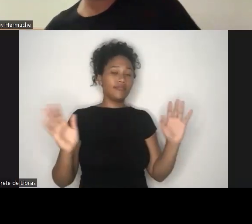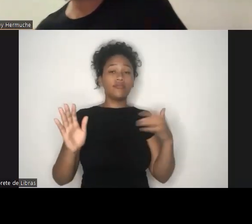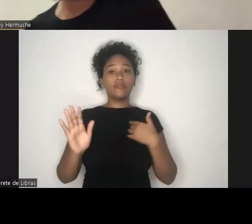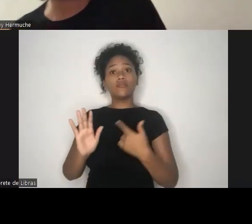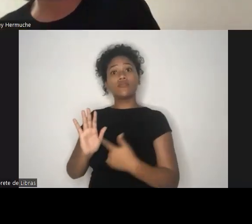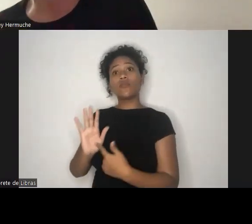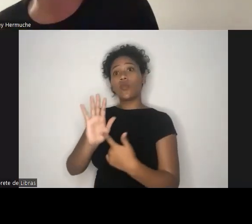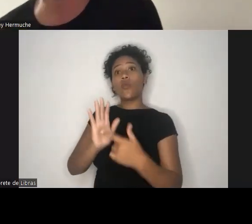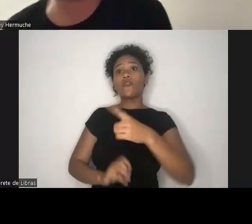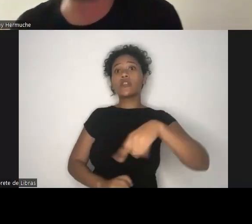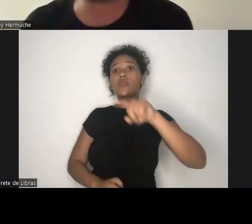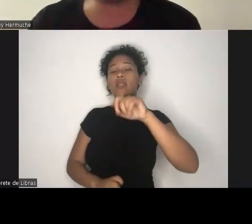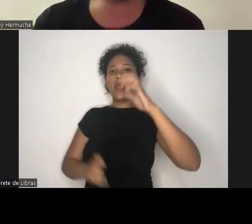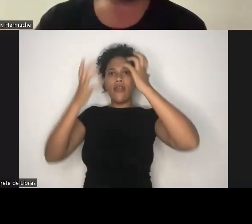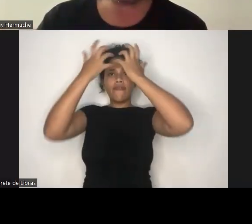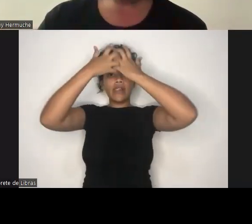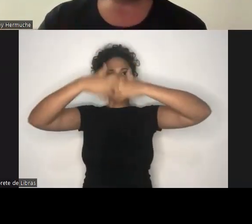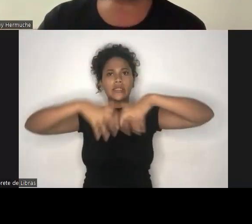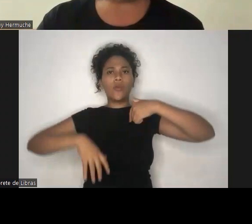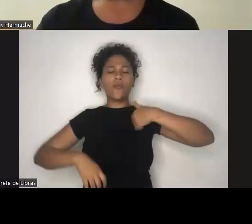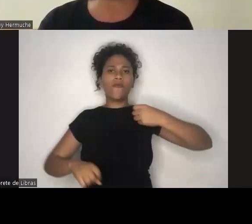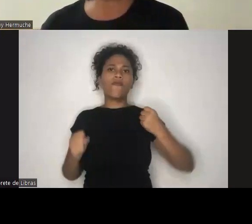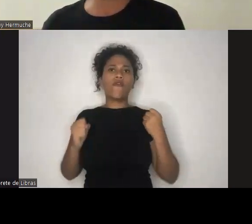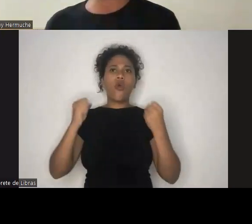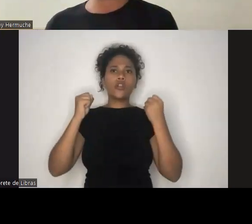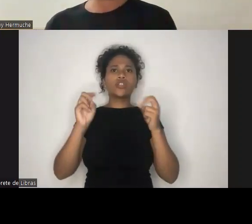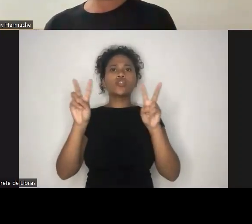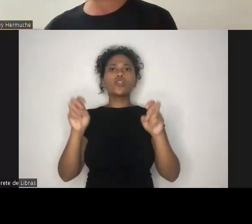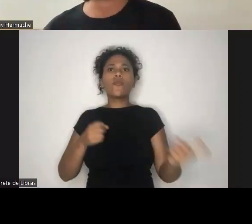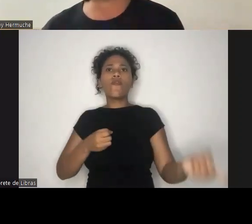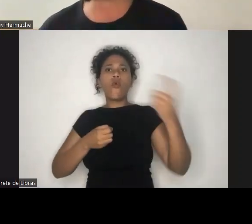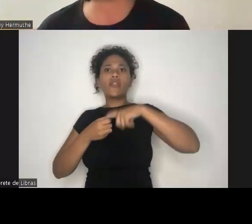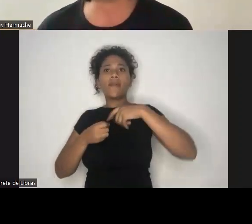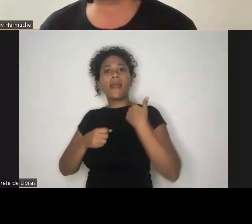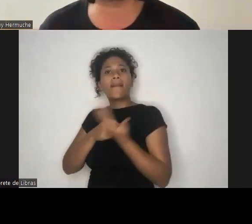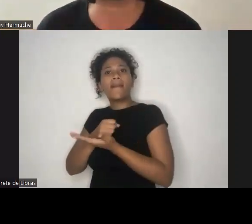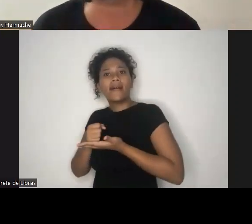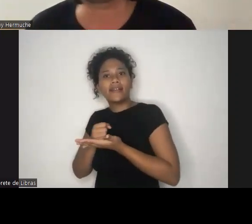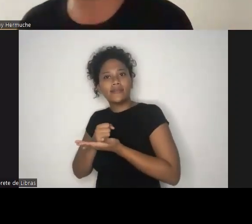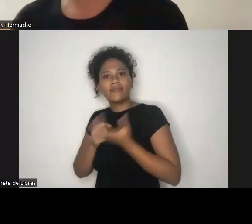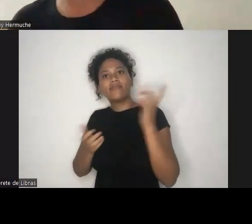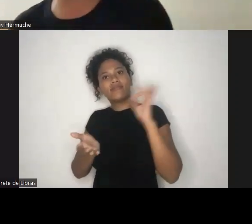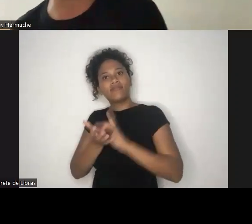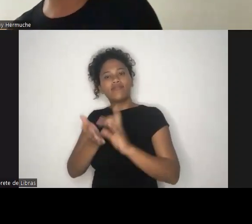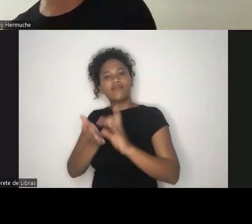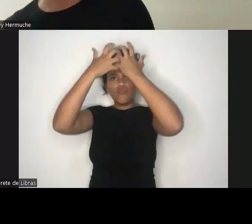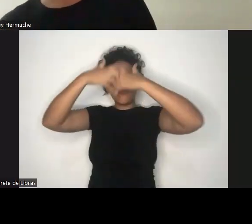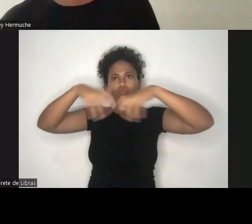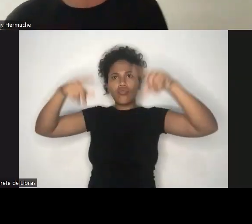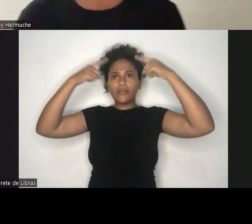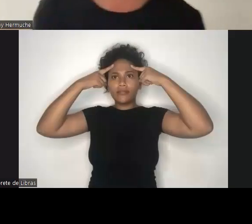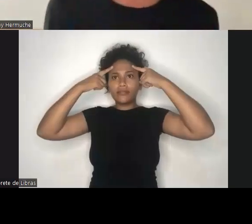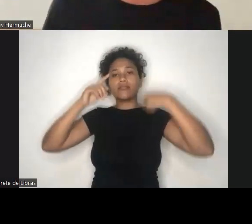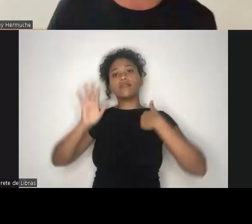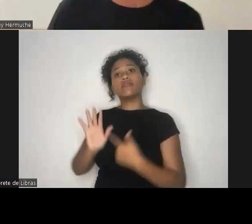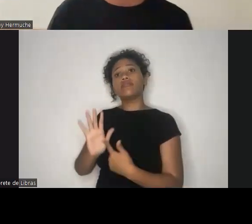que aí houve uma reflexão minha muito grande de voltar para minha origem aí eu realmente fiz uma reflexão aí eu vou mostrar para